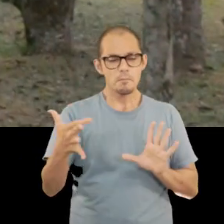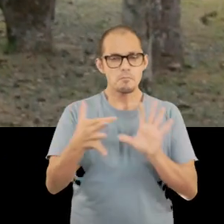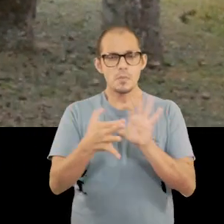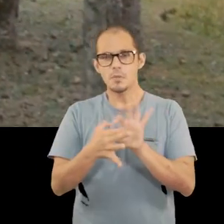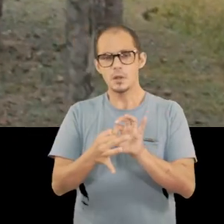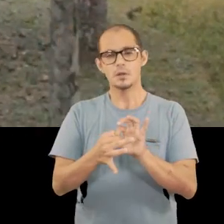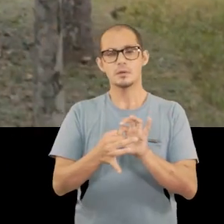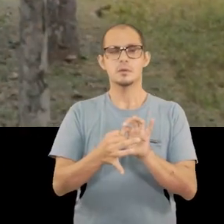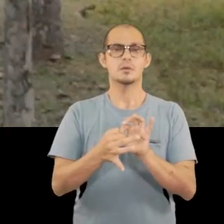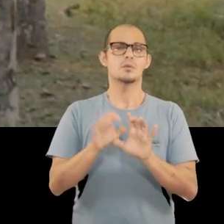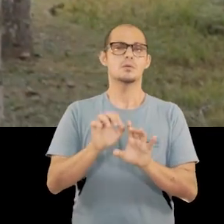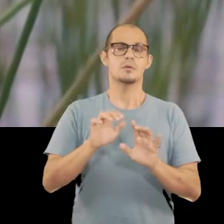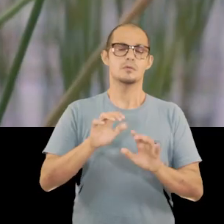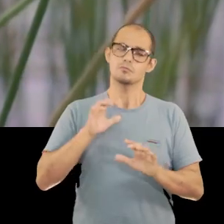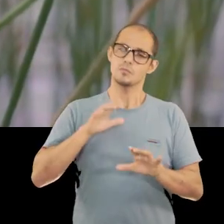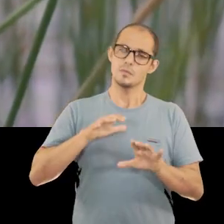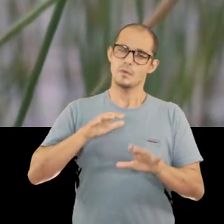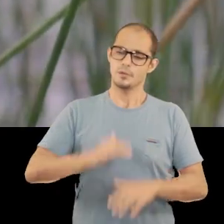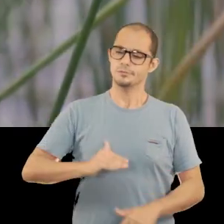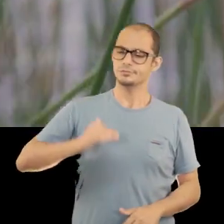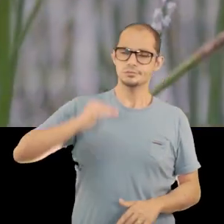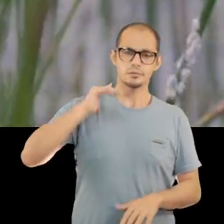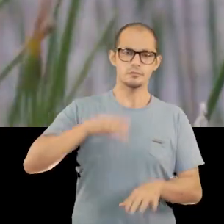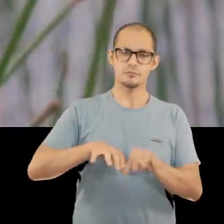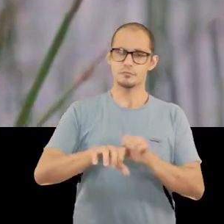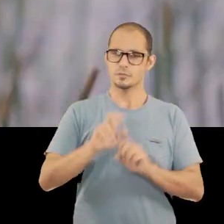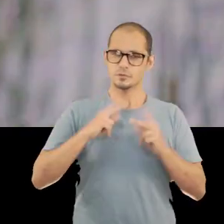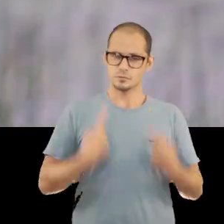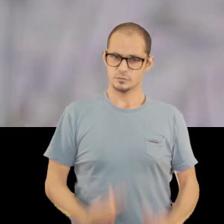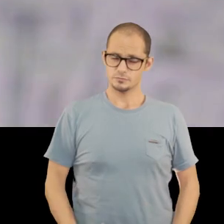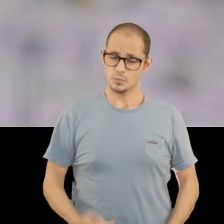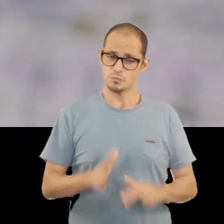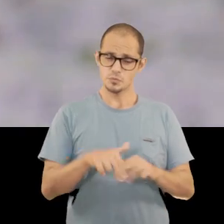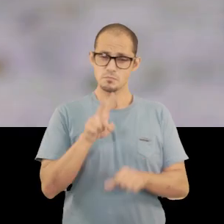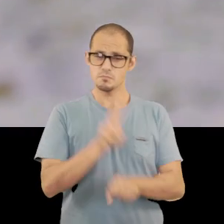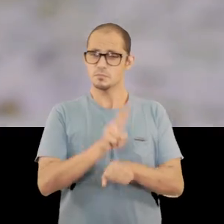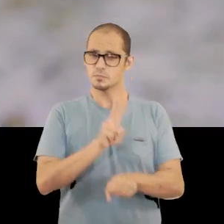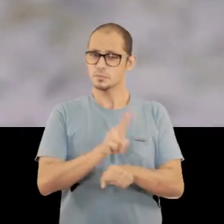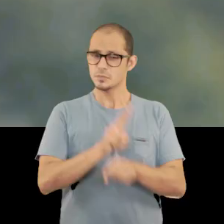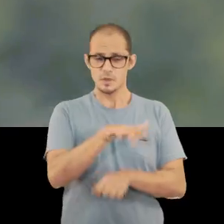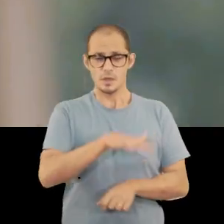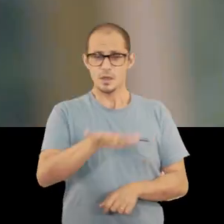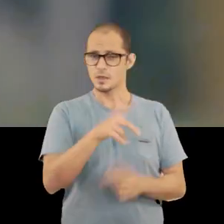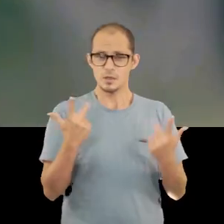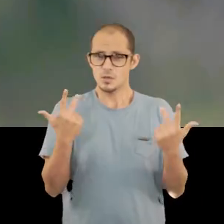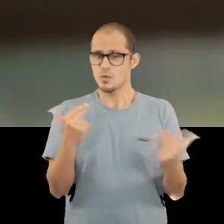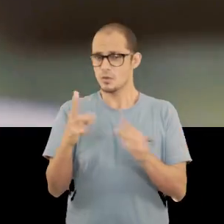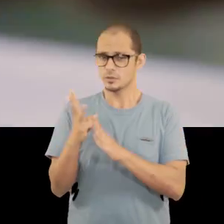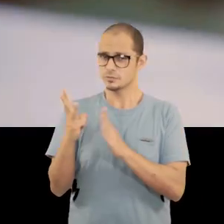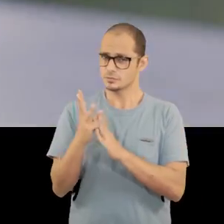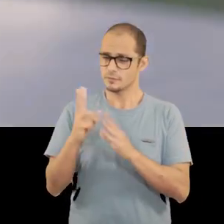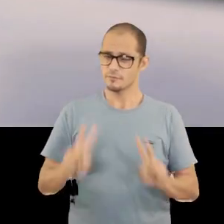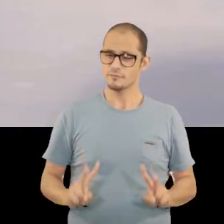natural como parte integrante da sua formação, inclusive, né? A gente preservar um espaço desse, a gente está fazendo